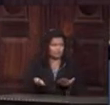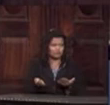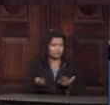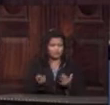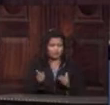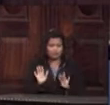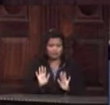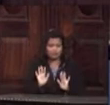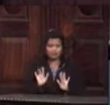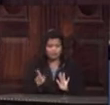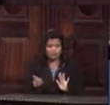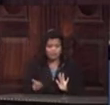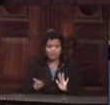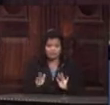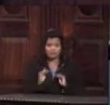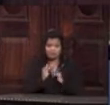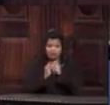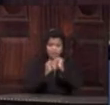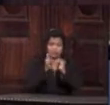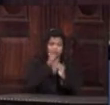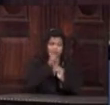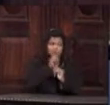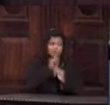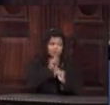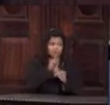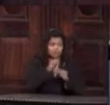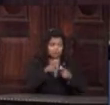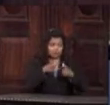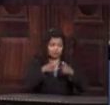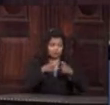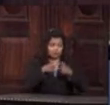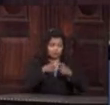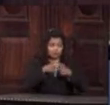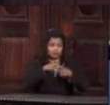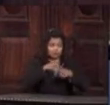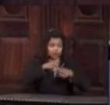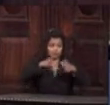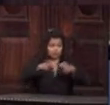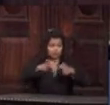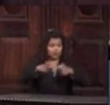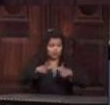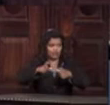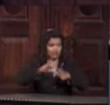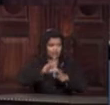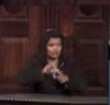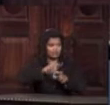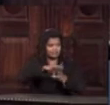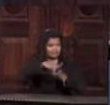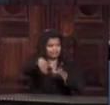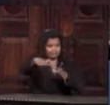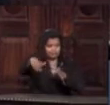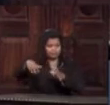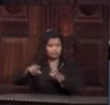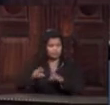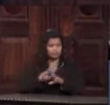latina avançou na relação sul sul com os países da áfrica avançou na relação com os povos da ásia então